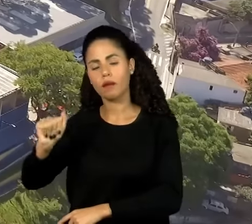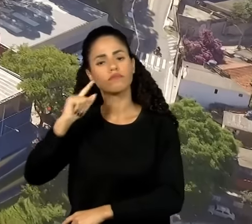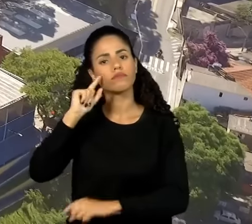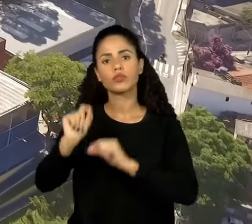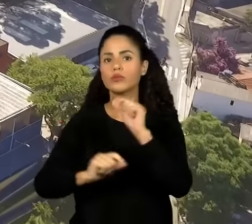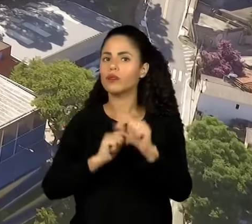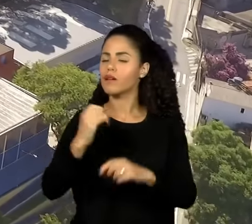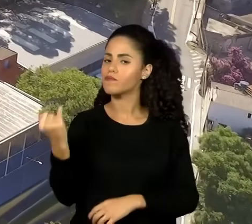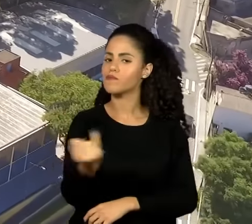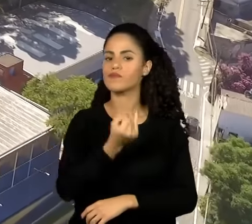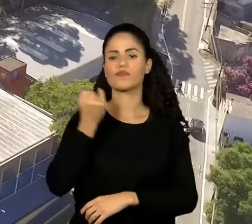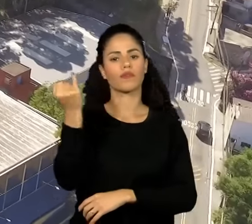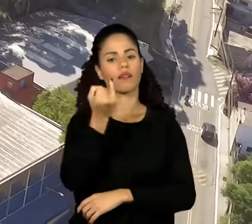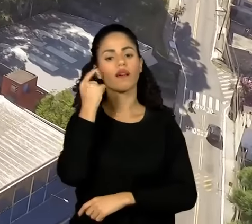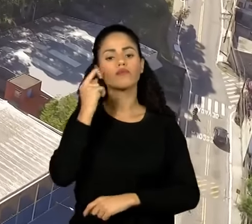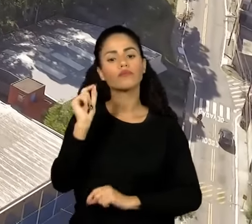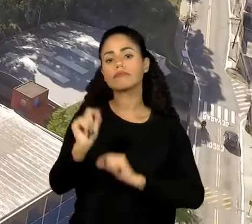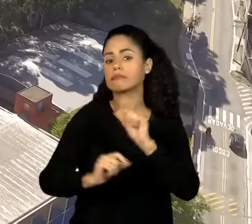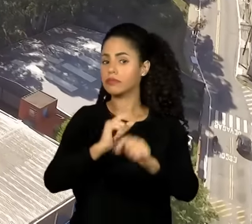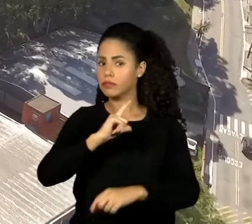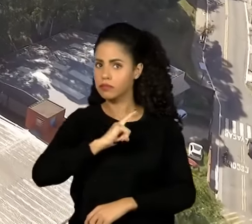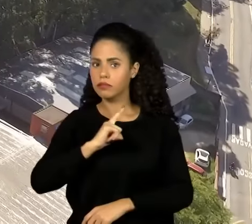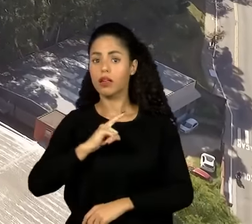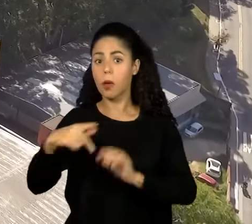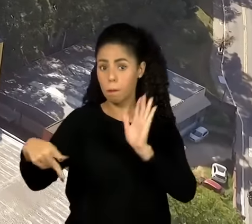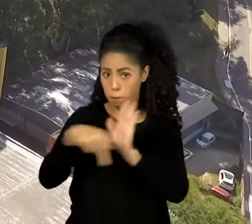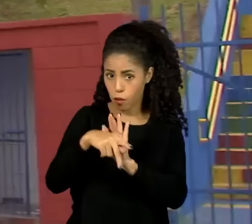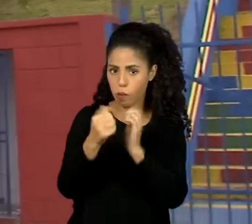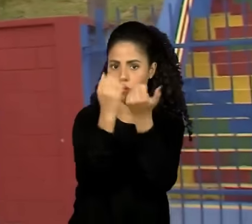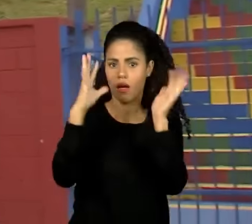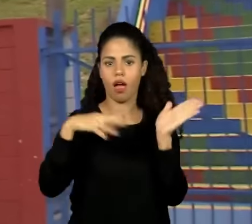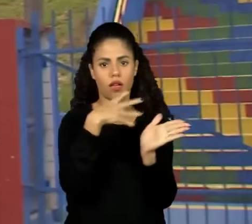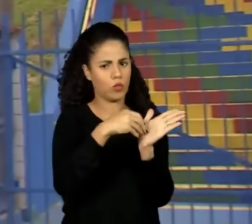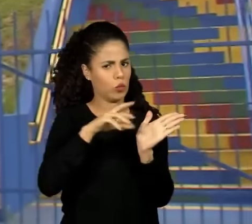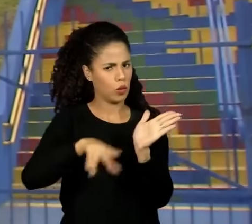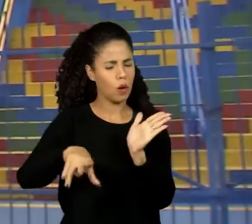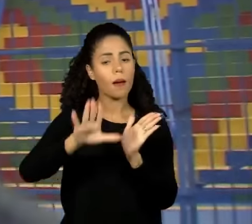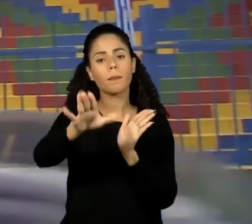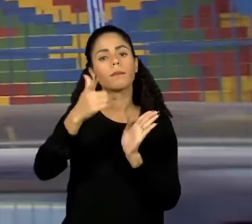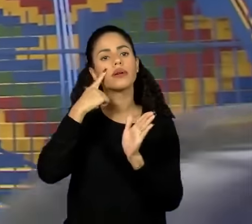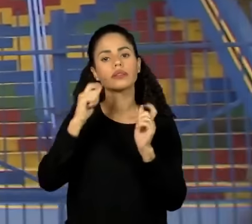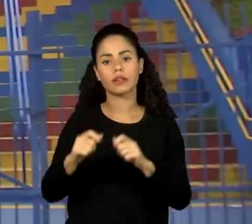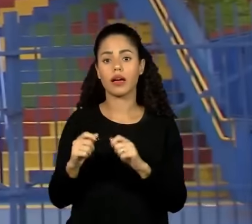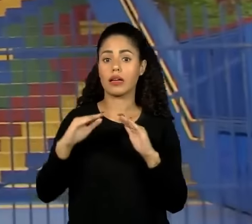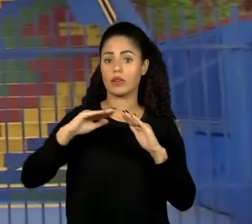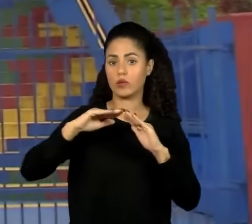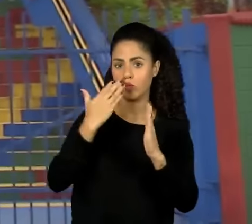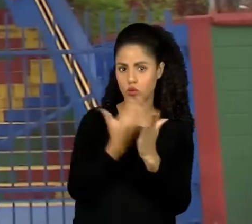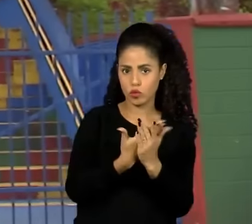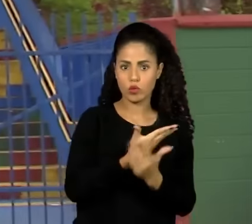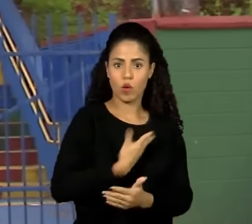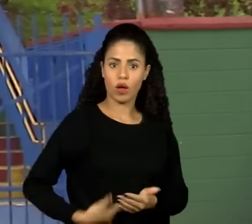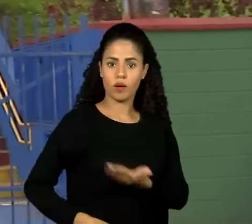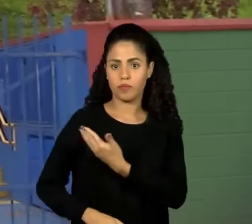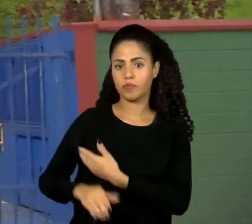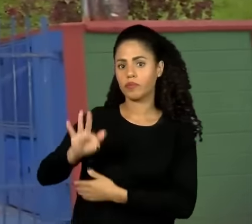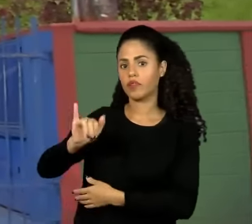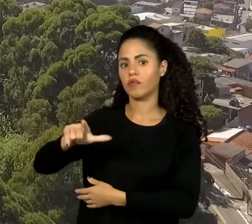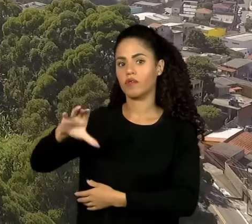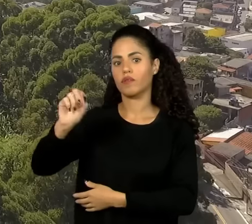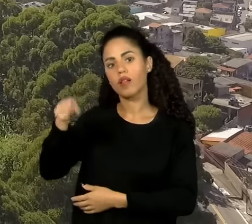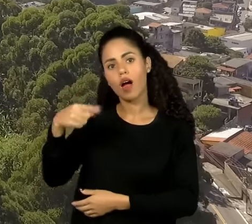precioso, embora elas não sejam nativas da Mata Atlântica. Ele fica entre a escola municipal Filó Gonçalves dos